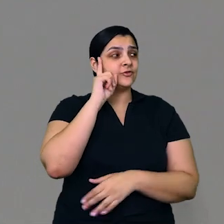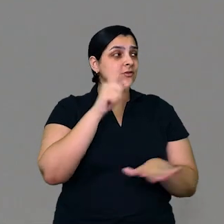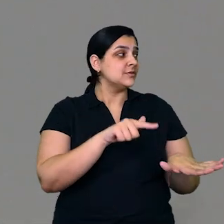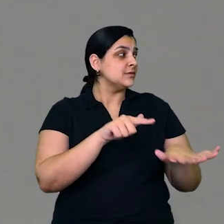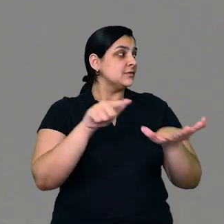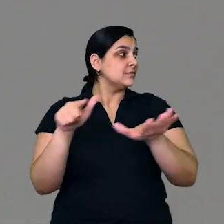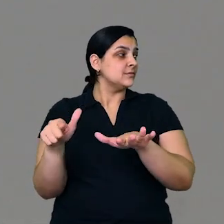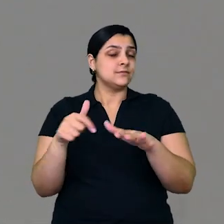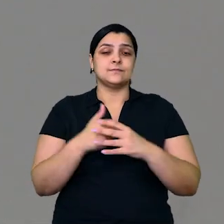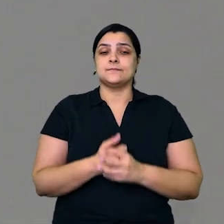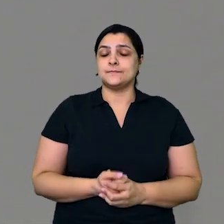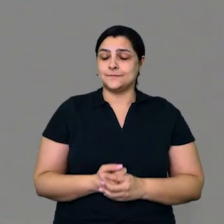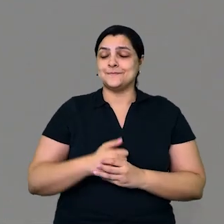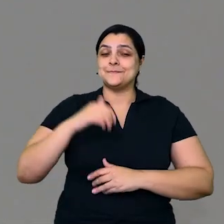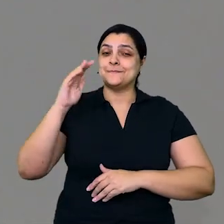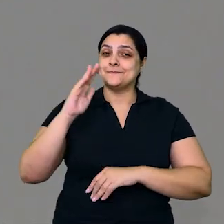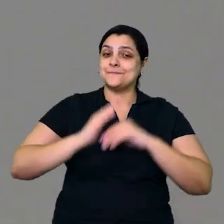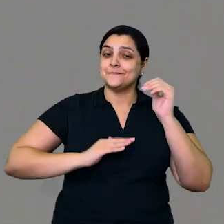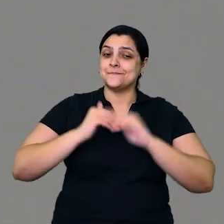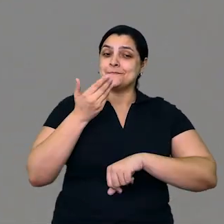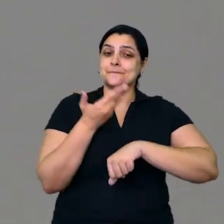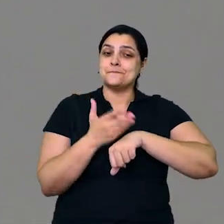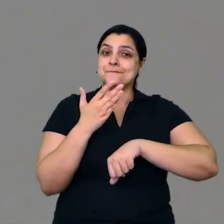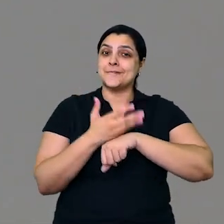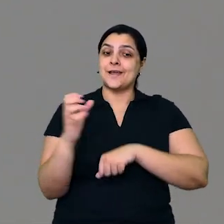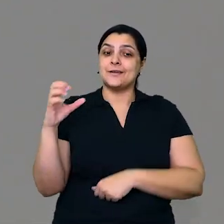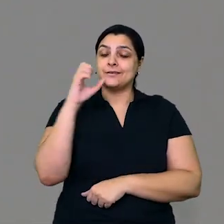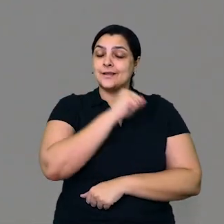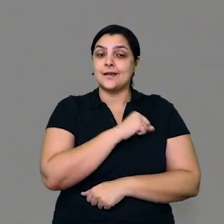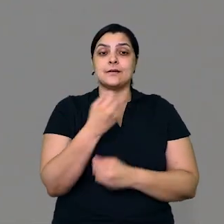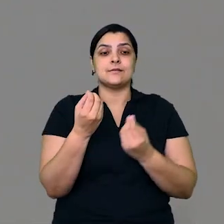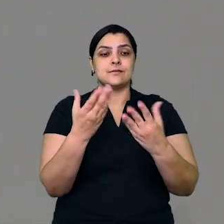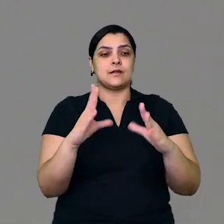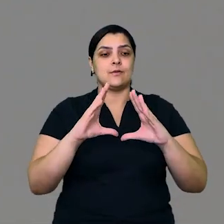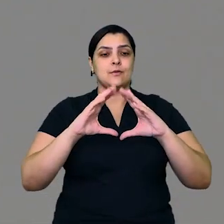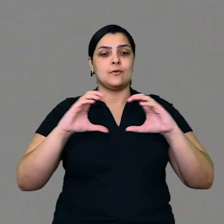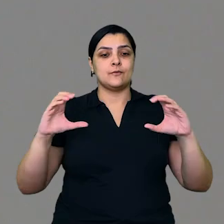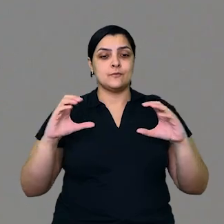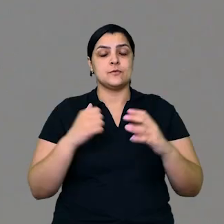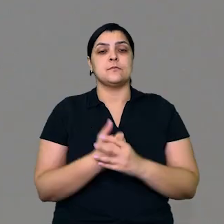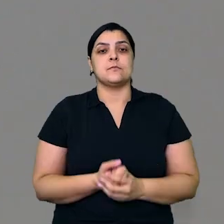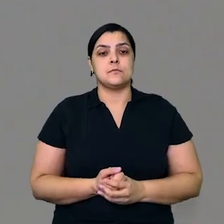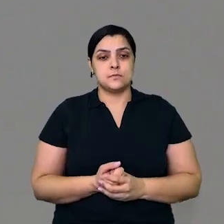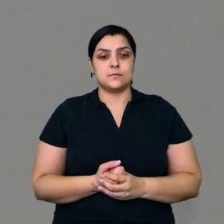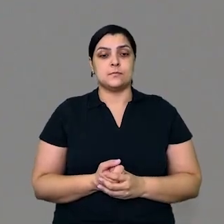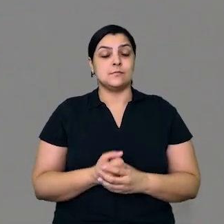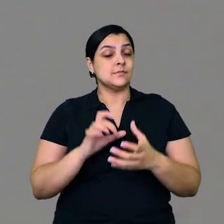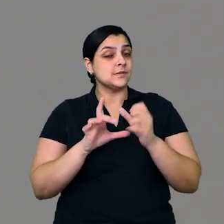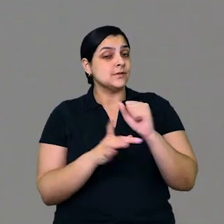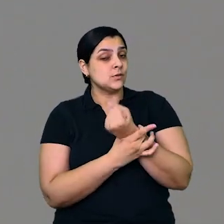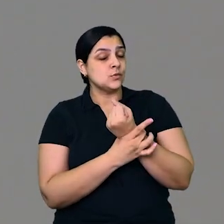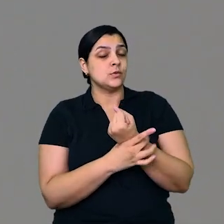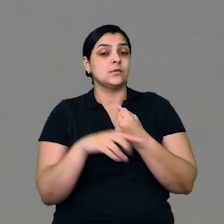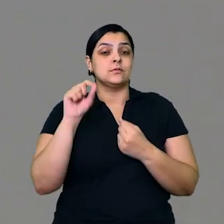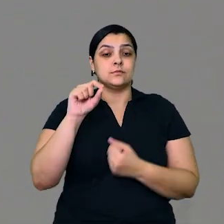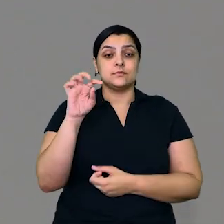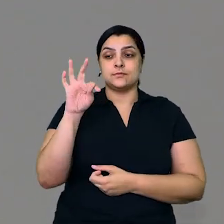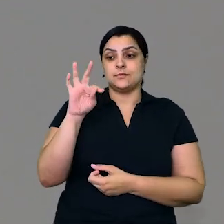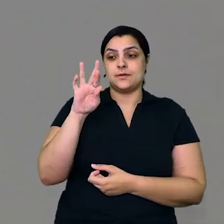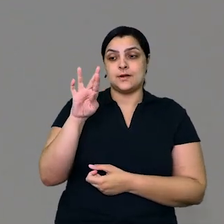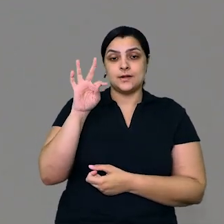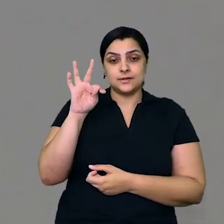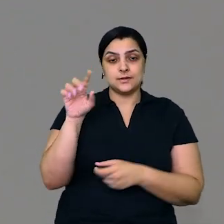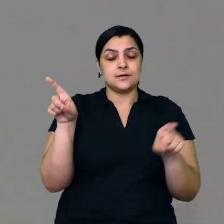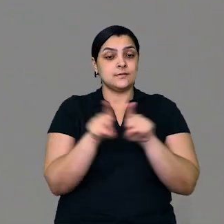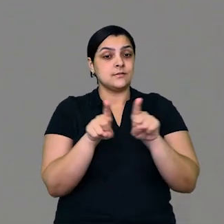da semana. Além da praticidade, a novidade traz comodidade, eficiência e segurança para os tribunais